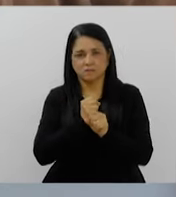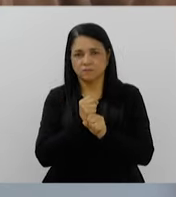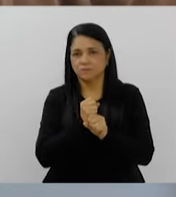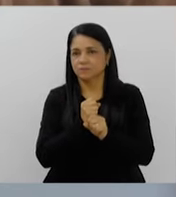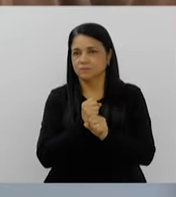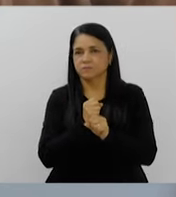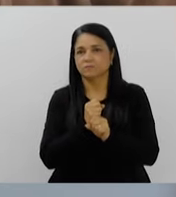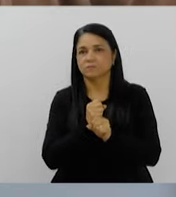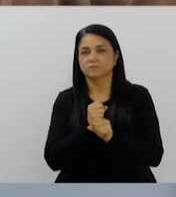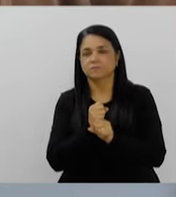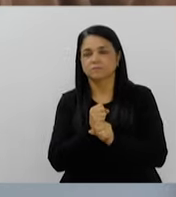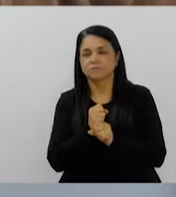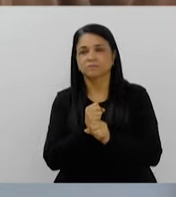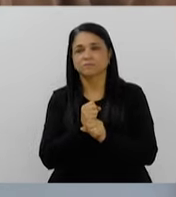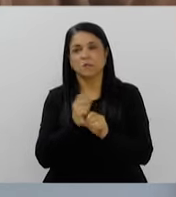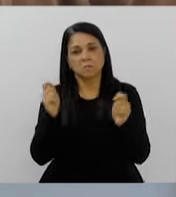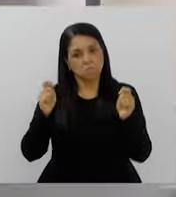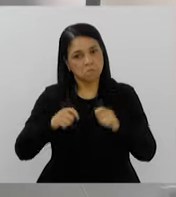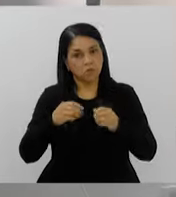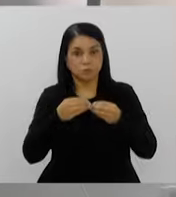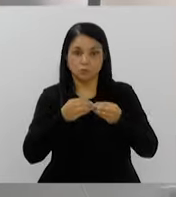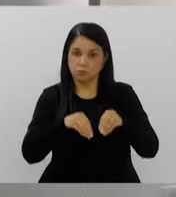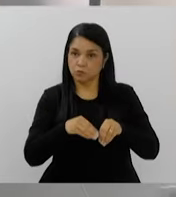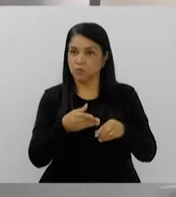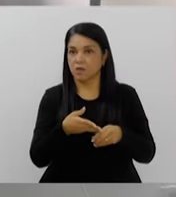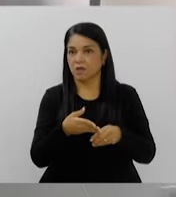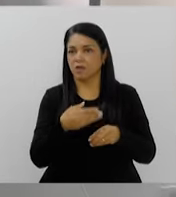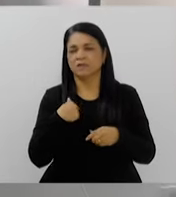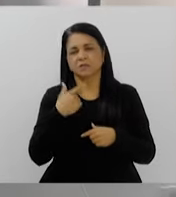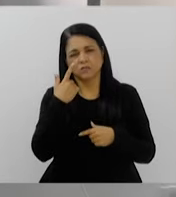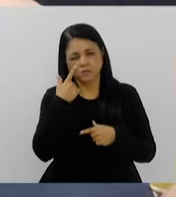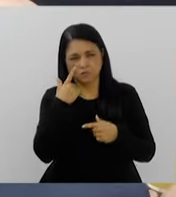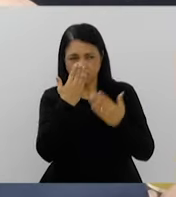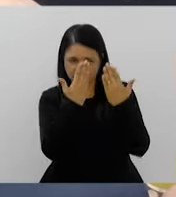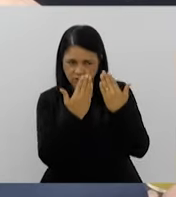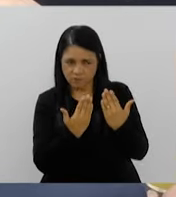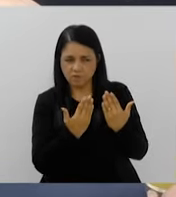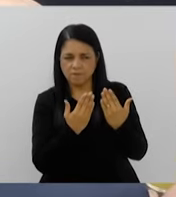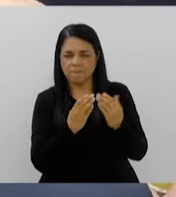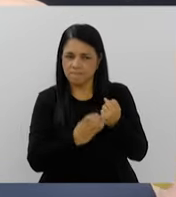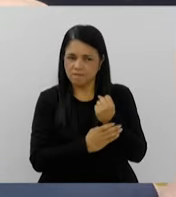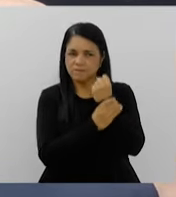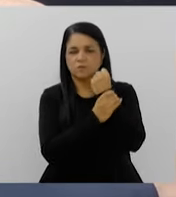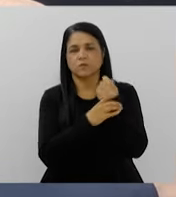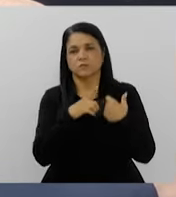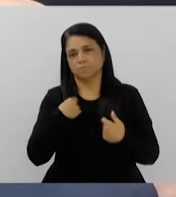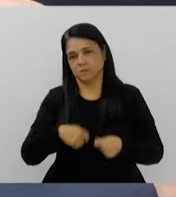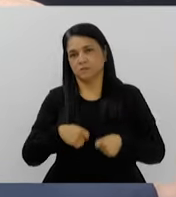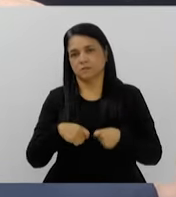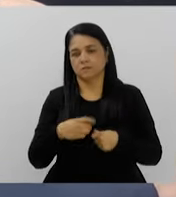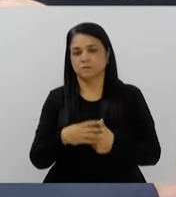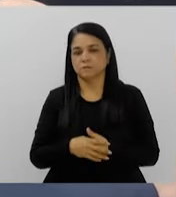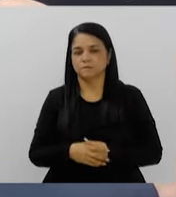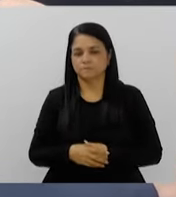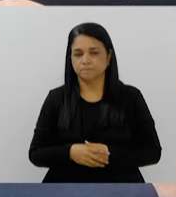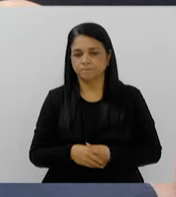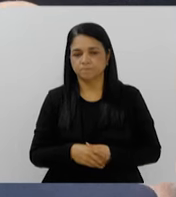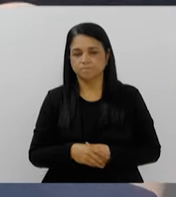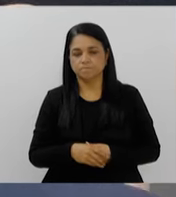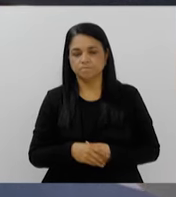número, a gente pode enfrentar a prejudicabilidade. Pois é, mas deixa eu ter essa segurança de eu ver.